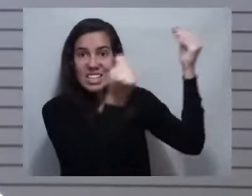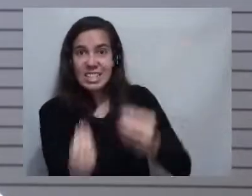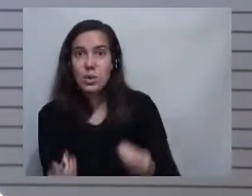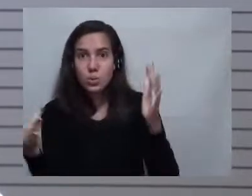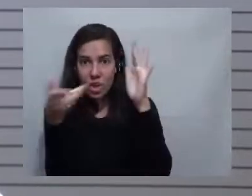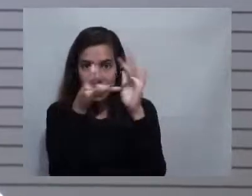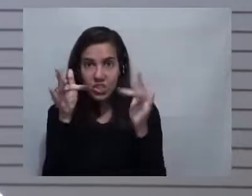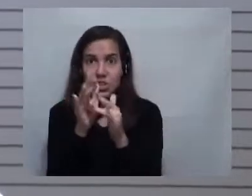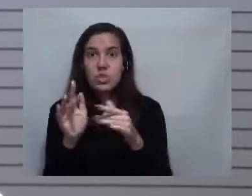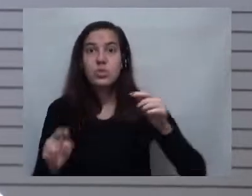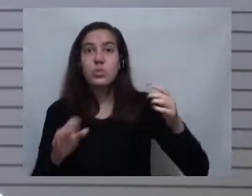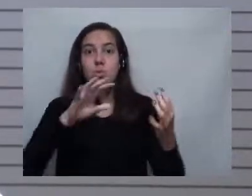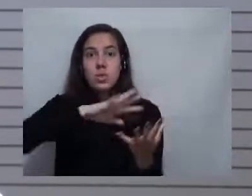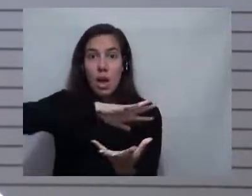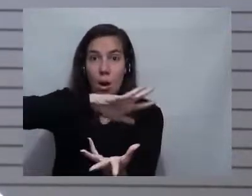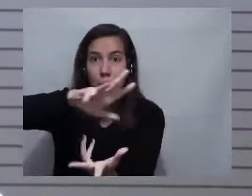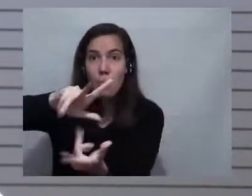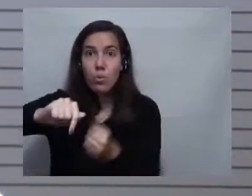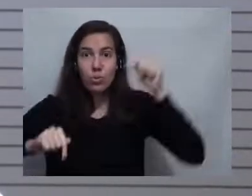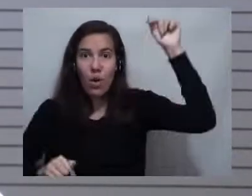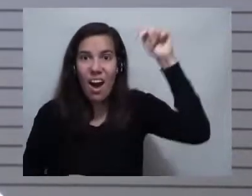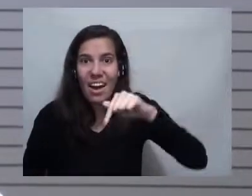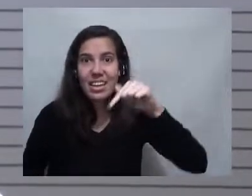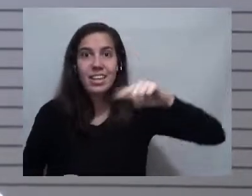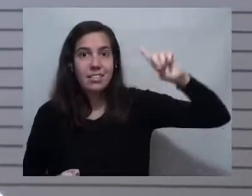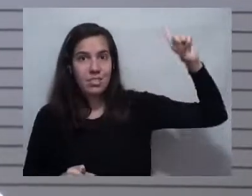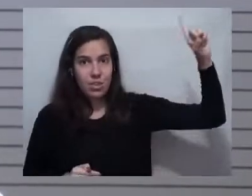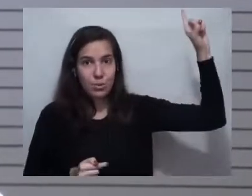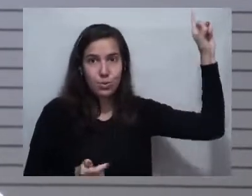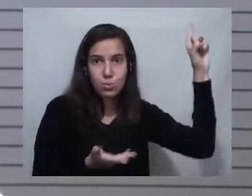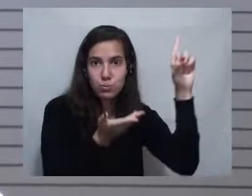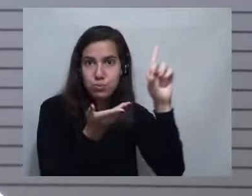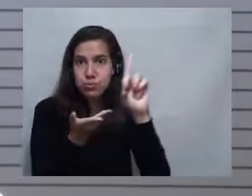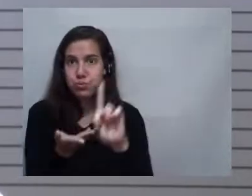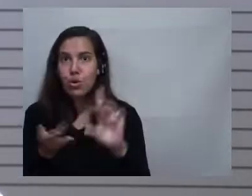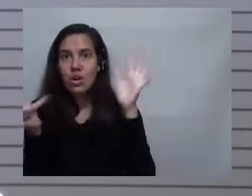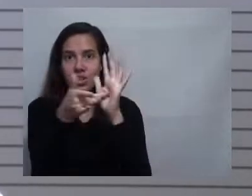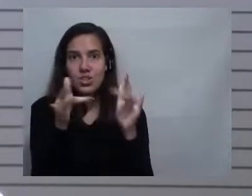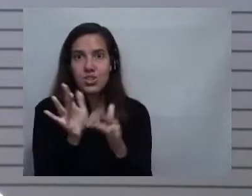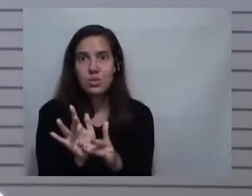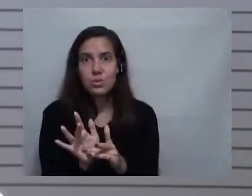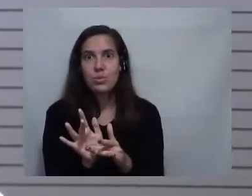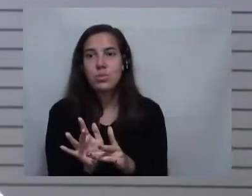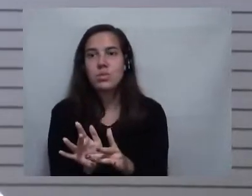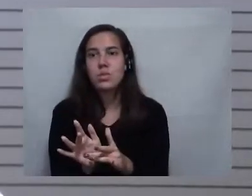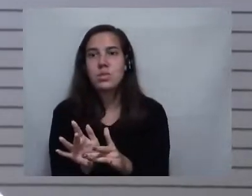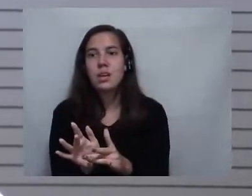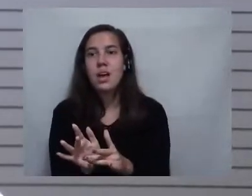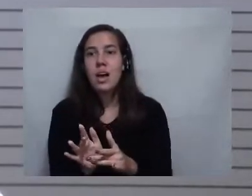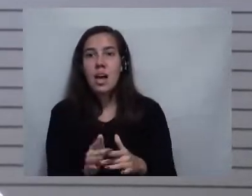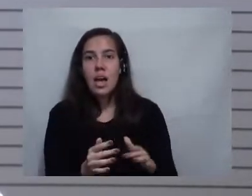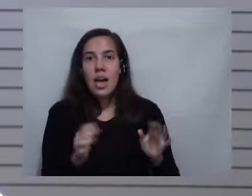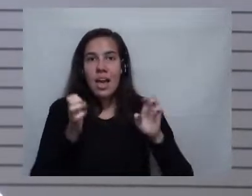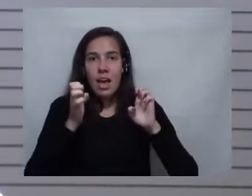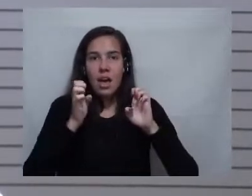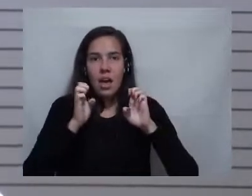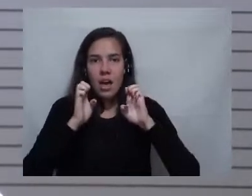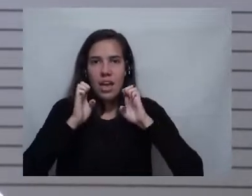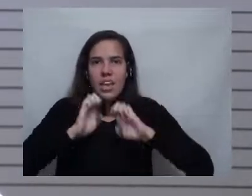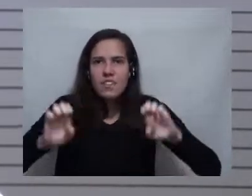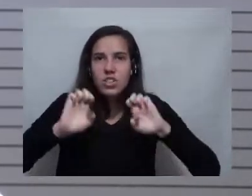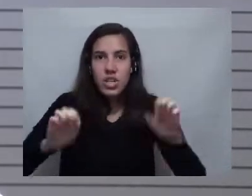e para este mundo EA história do Evangelho é a história da humanidade